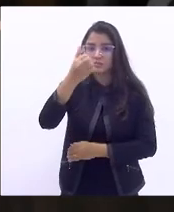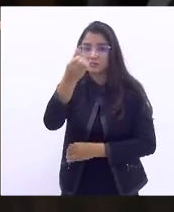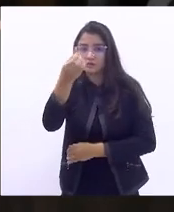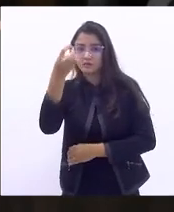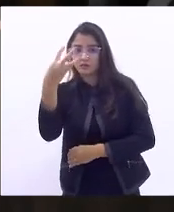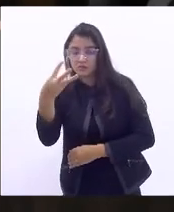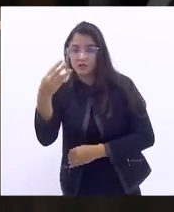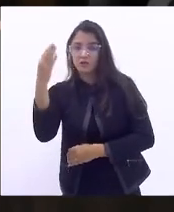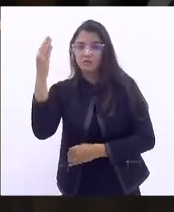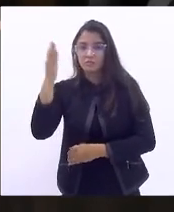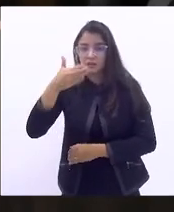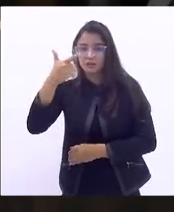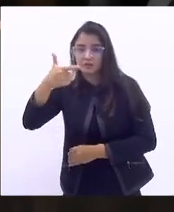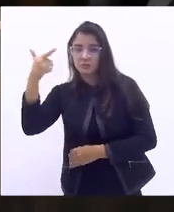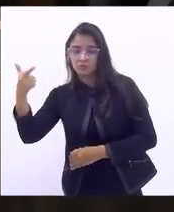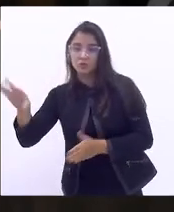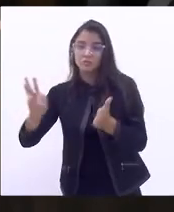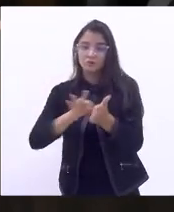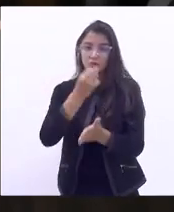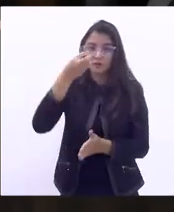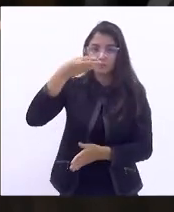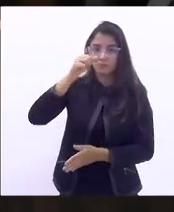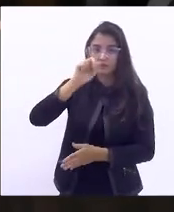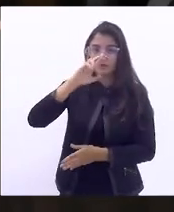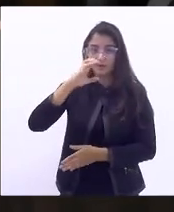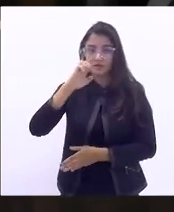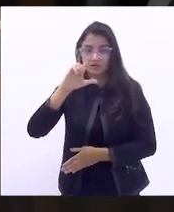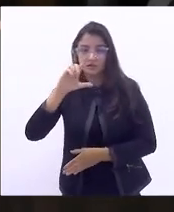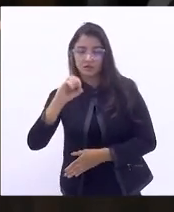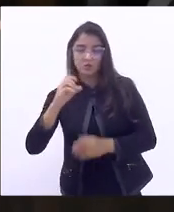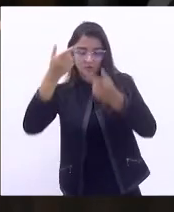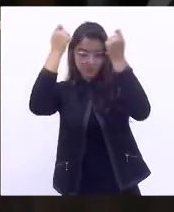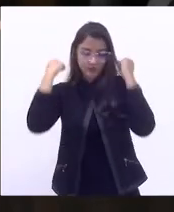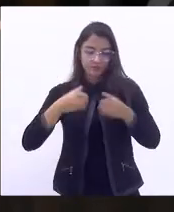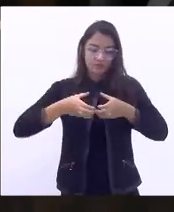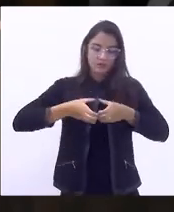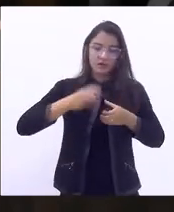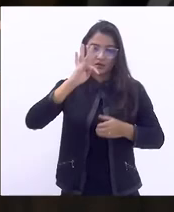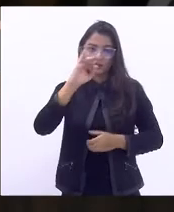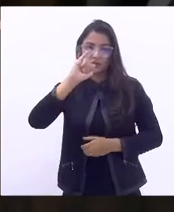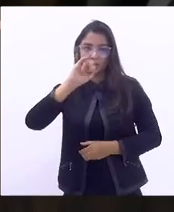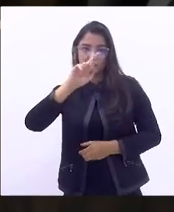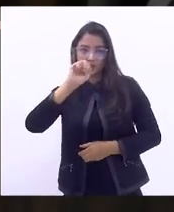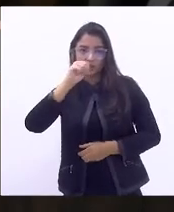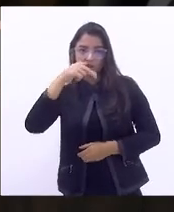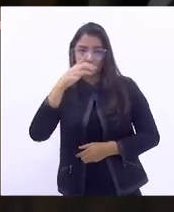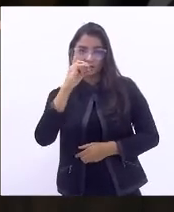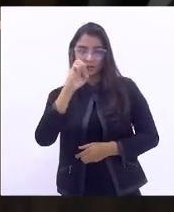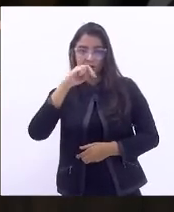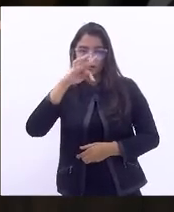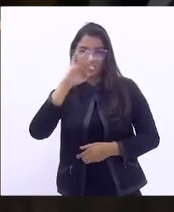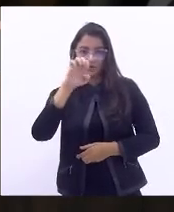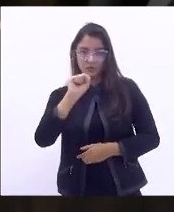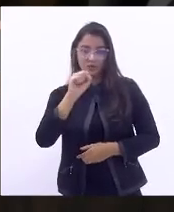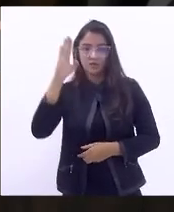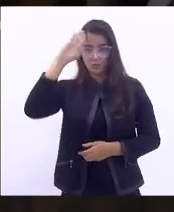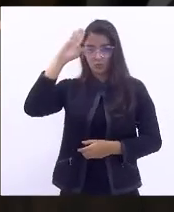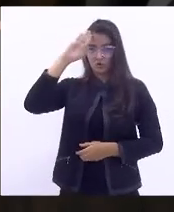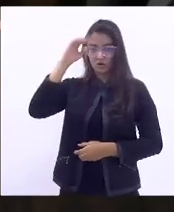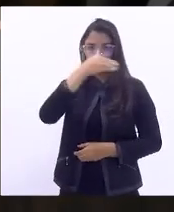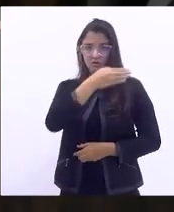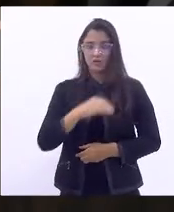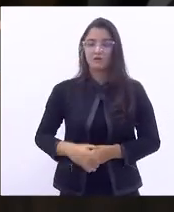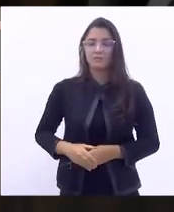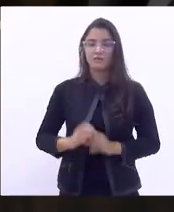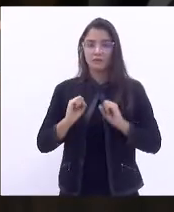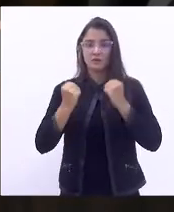deputado Marcelo Dino. Concede medalha Tiradentes ao tenente-coronel bombeiro Gil Correia Kemper, Vieira, secretário municipal de Defesa Civil